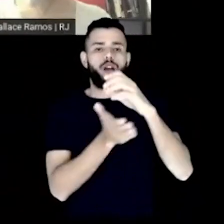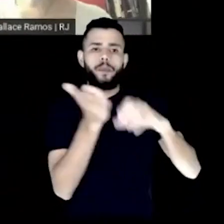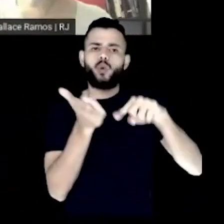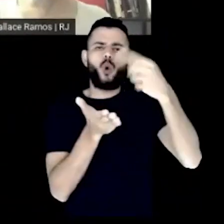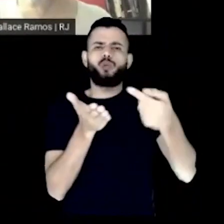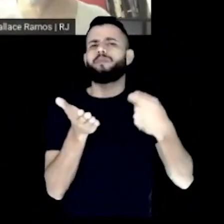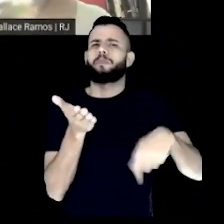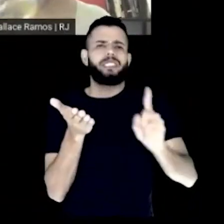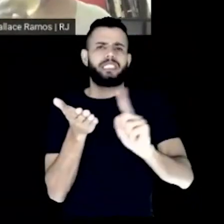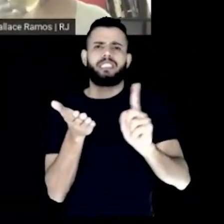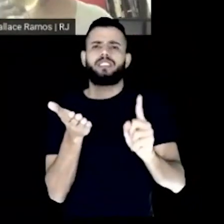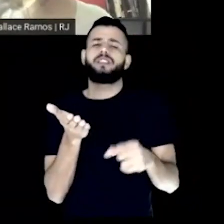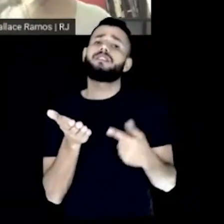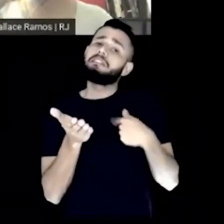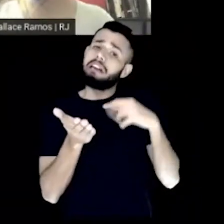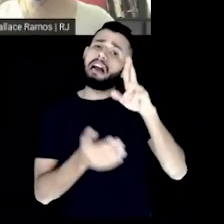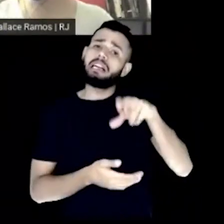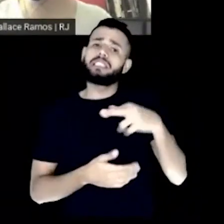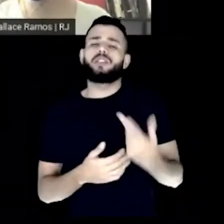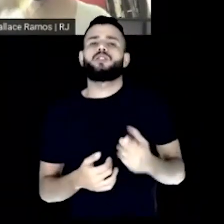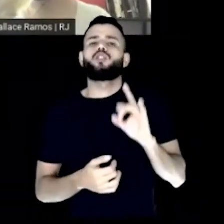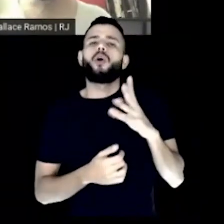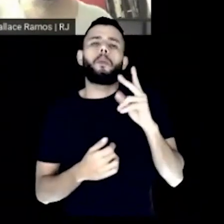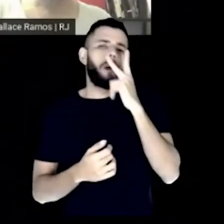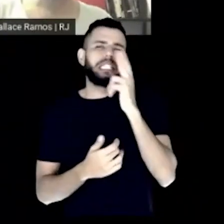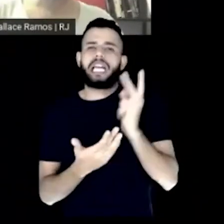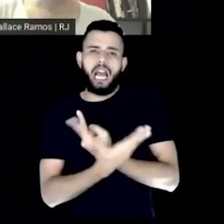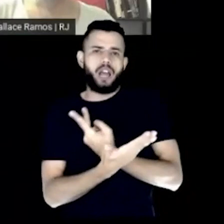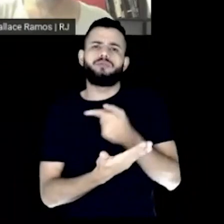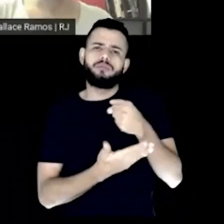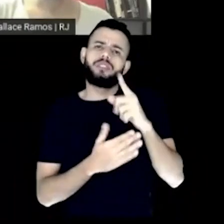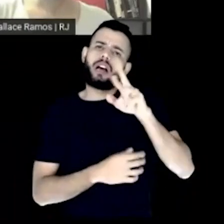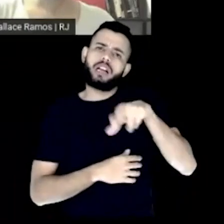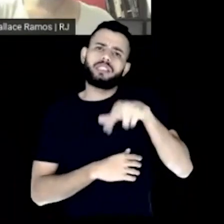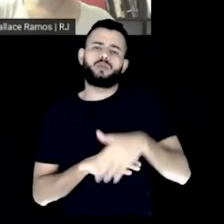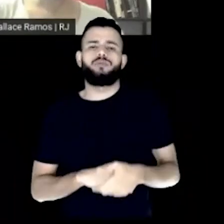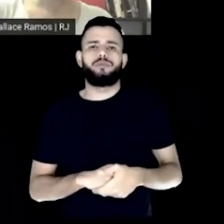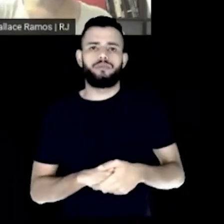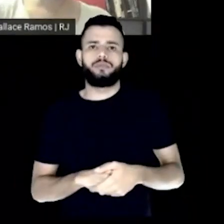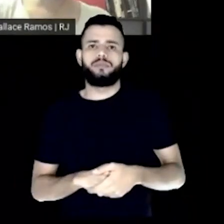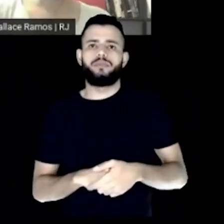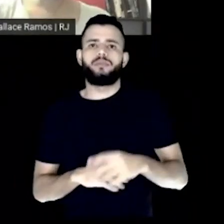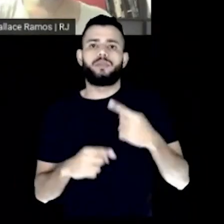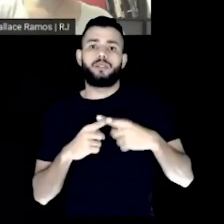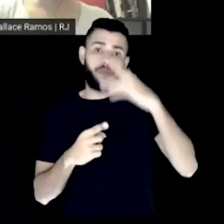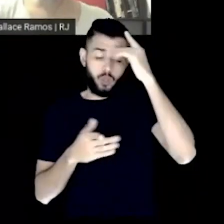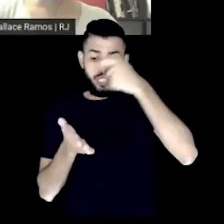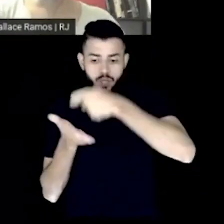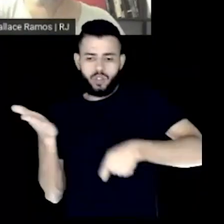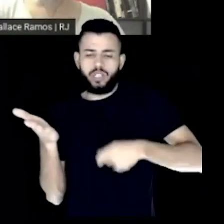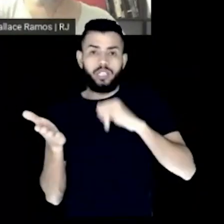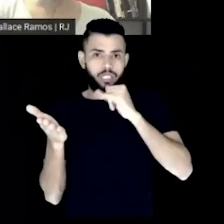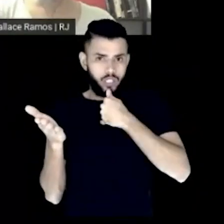esse capítulo inteiro não precisa. E ela tinha razão, só para não parecer mago, ela tinha razão. As pessoas às vezes acham que